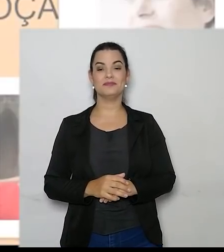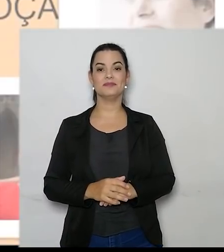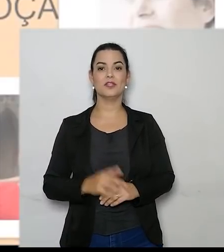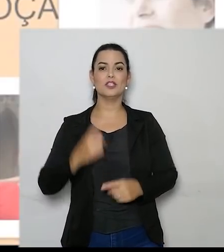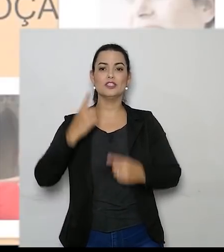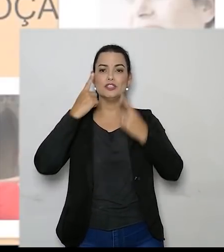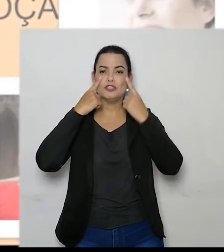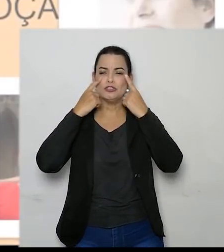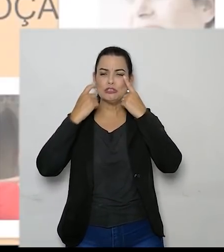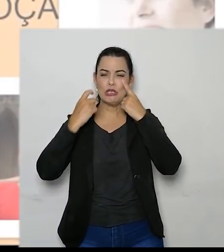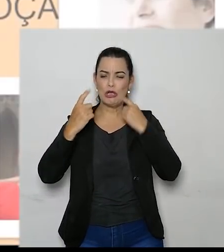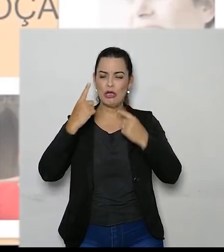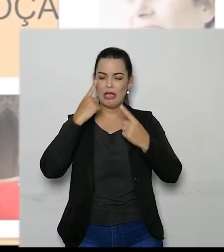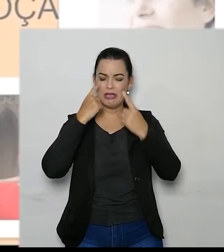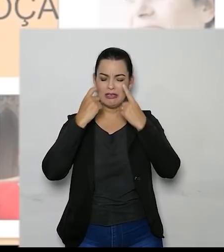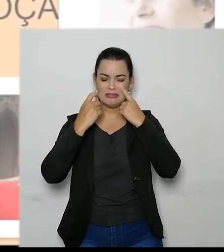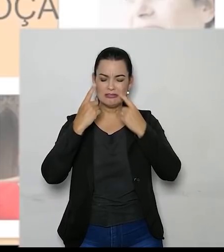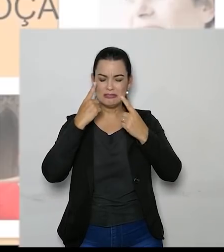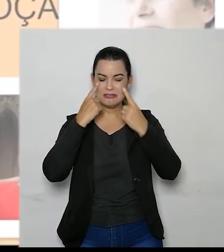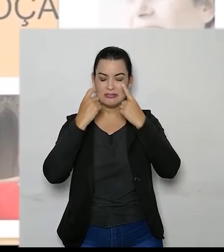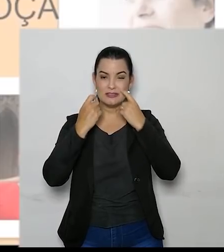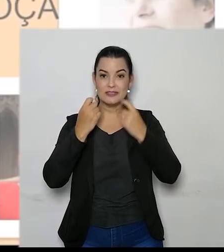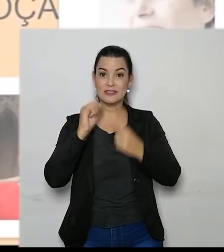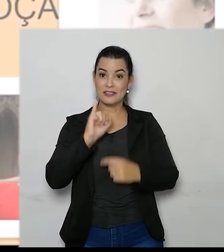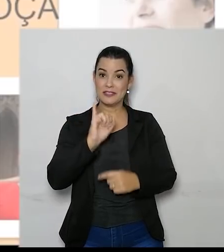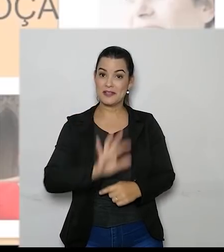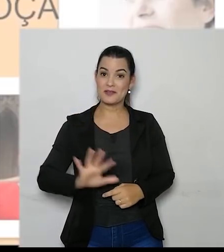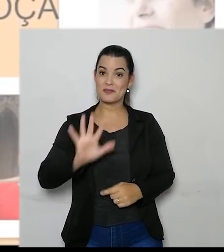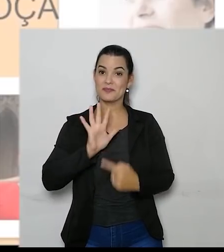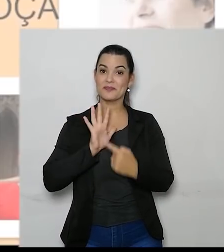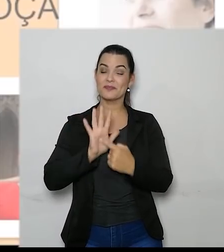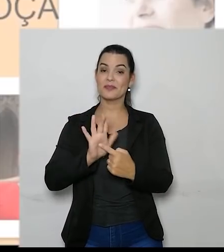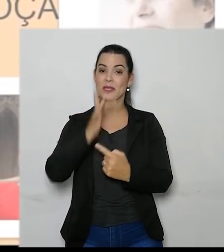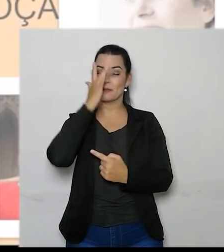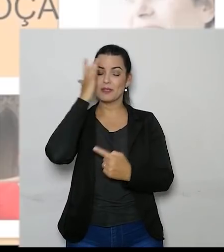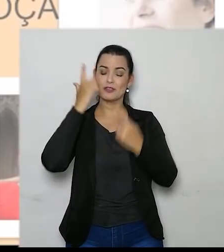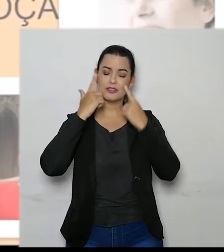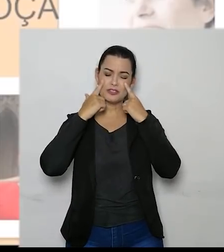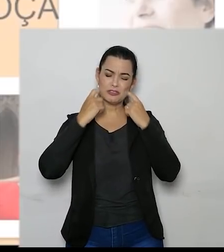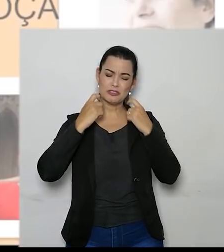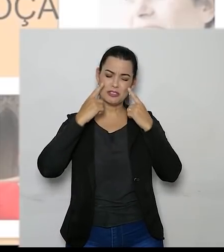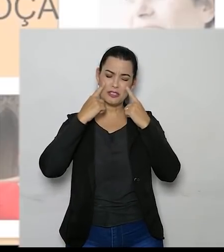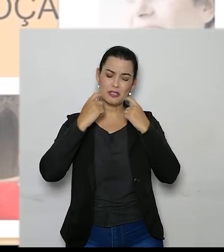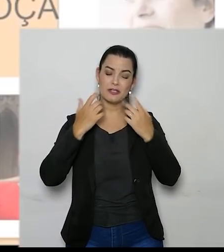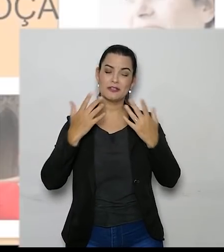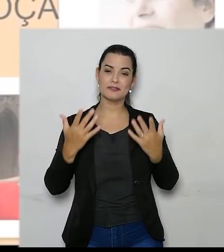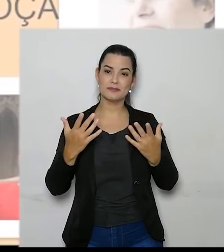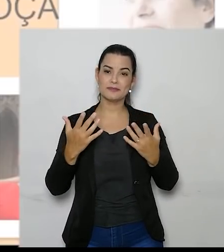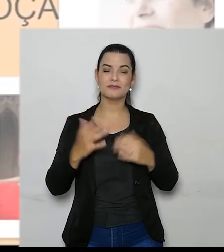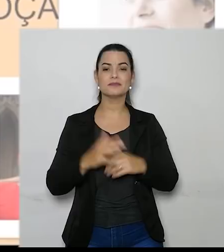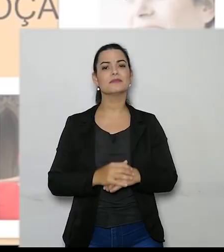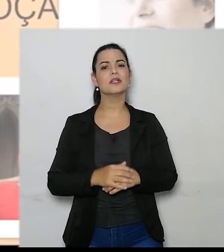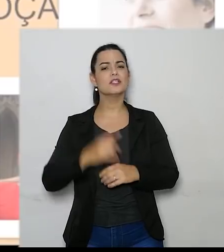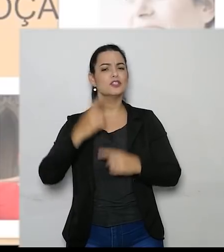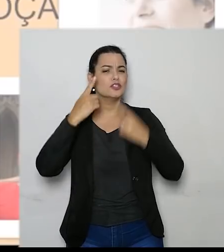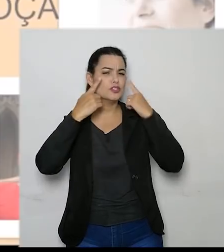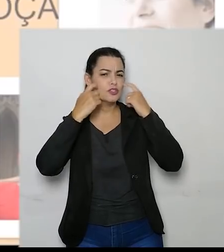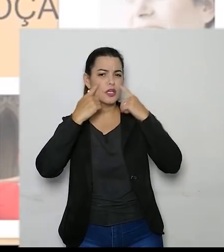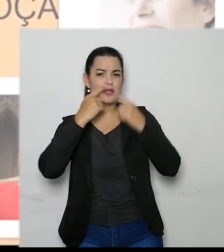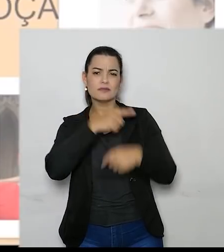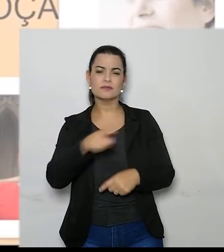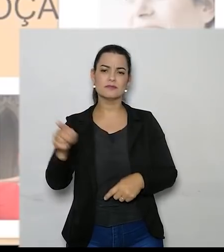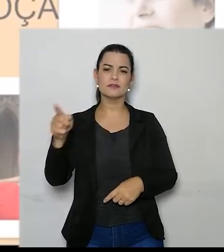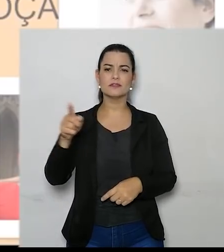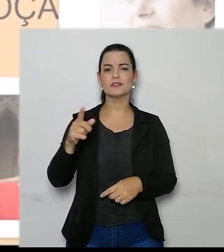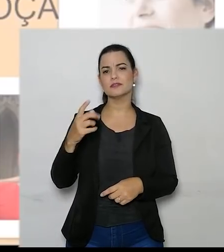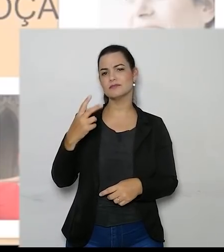O choro. A imagem aqui está mostrando uma pessoa chorando. O choro, vocês